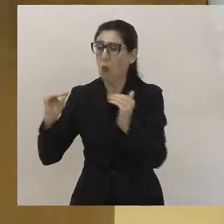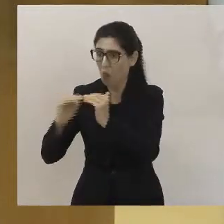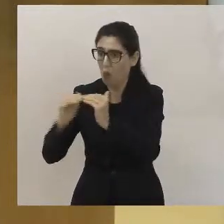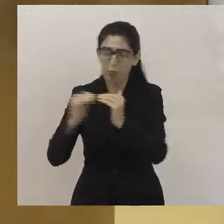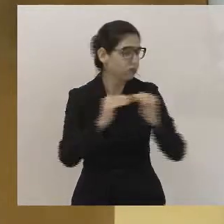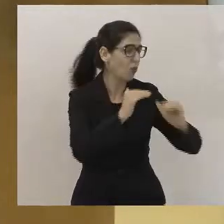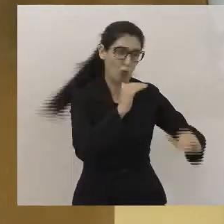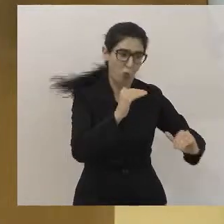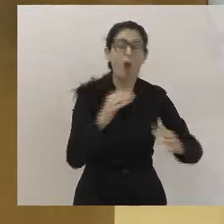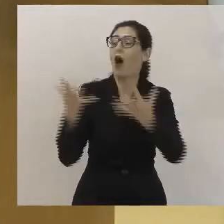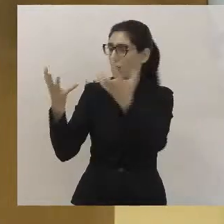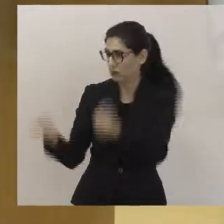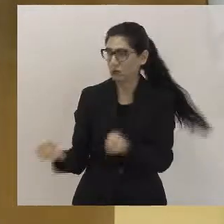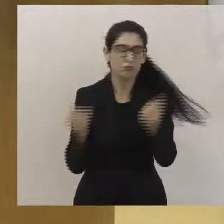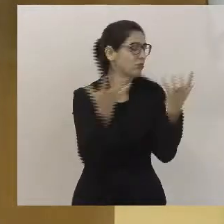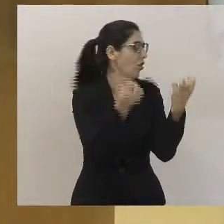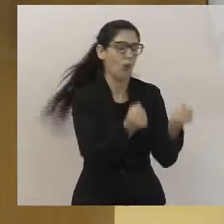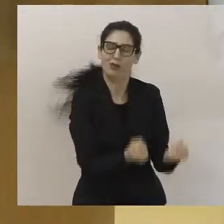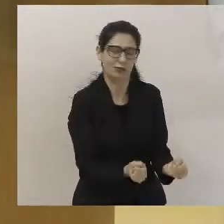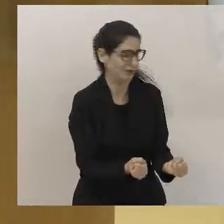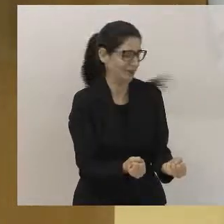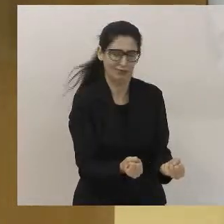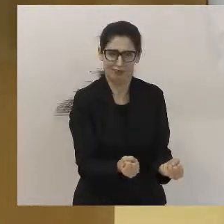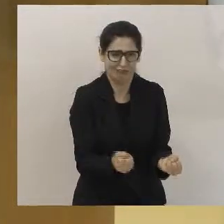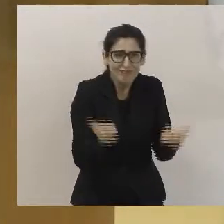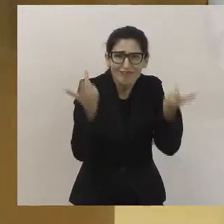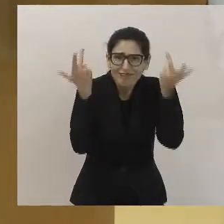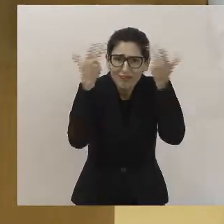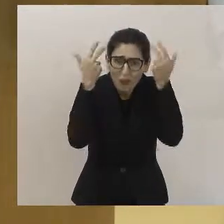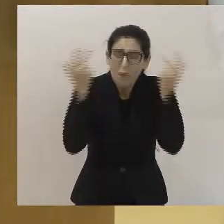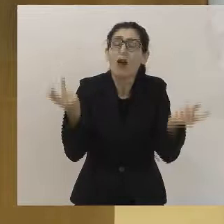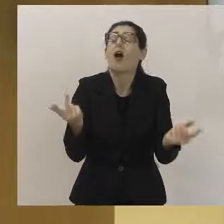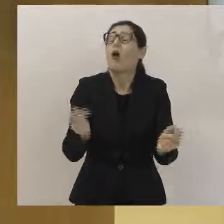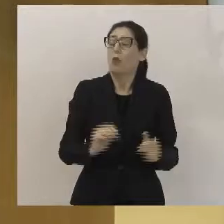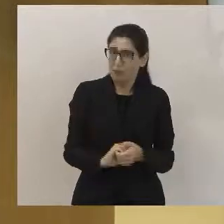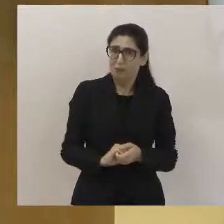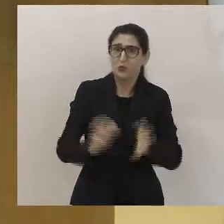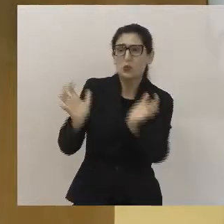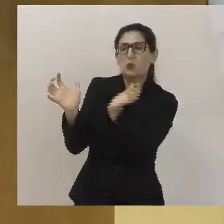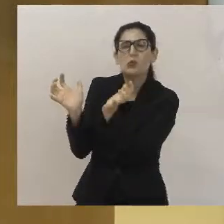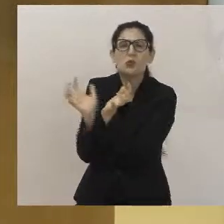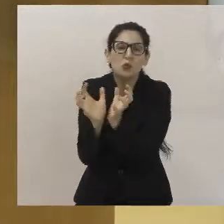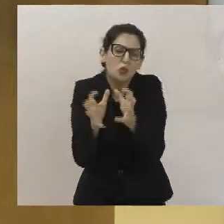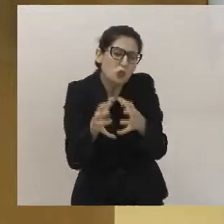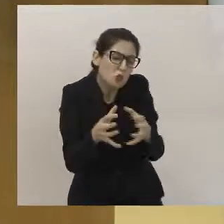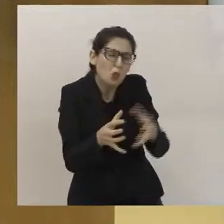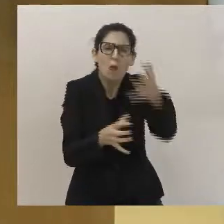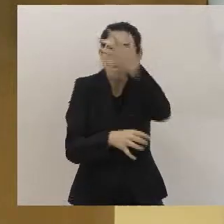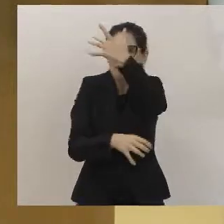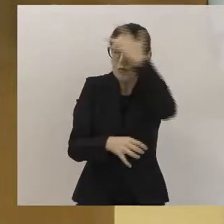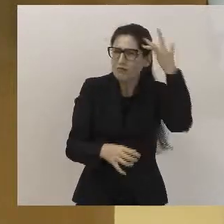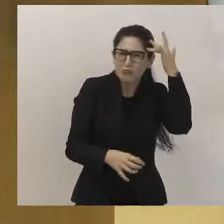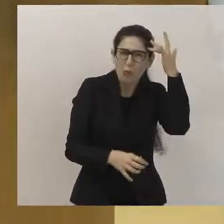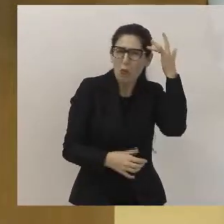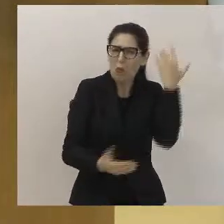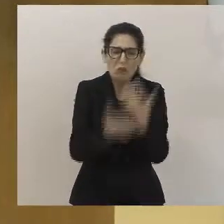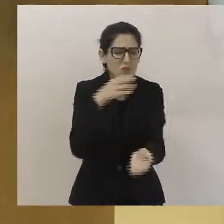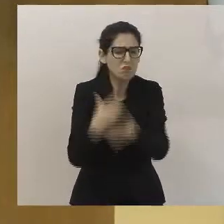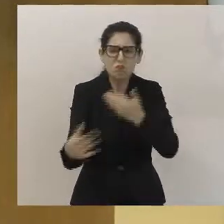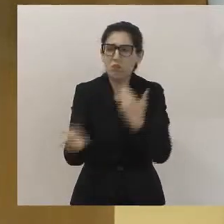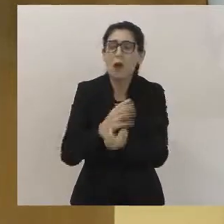é legítimo quando alguém ou algum grupo pessoas enfim